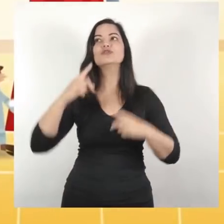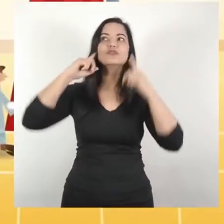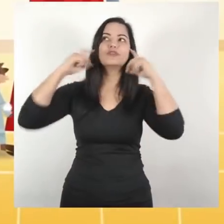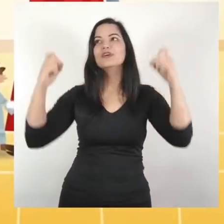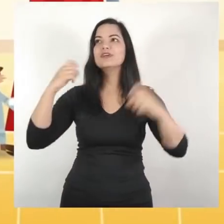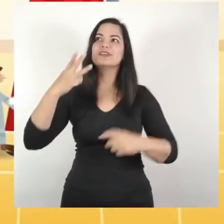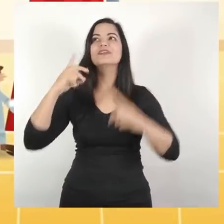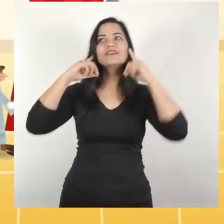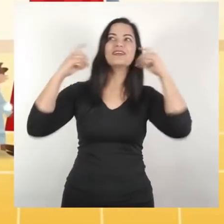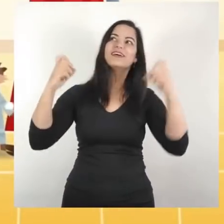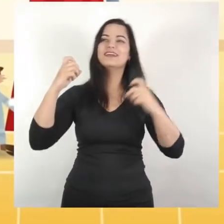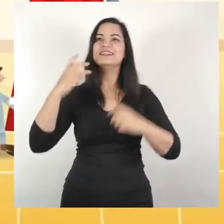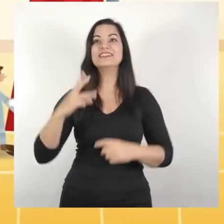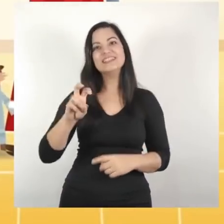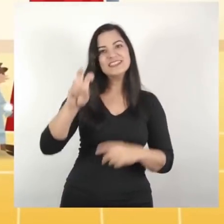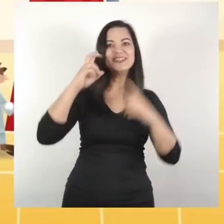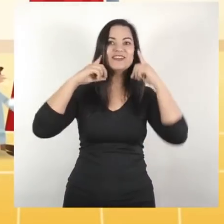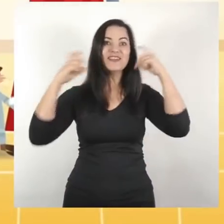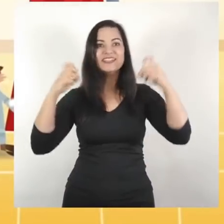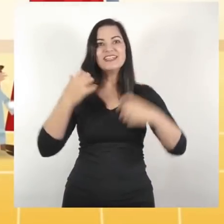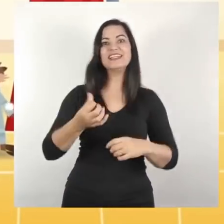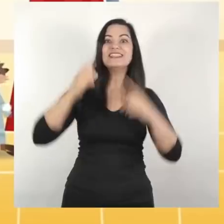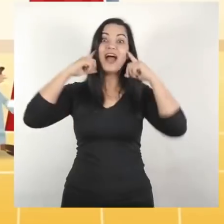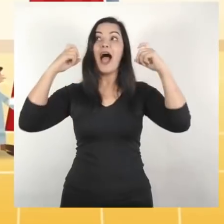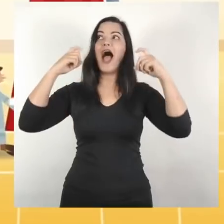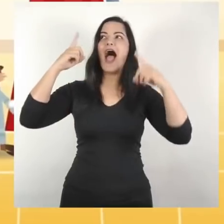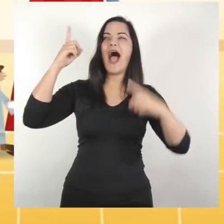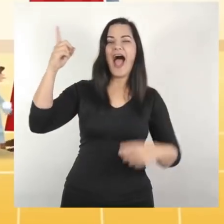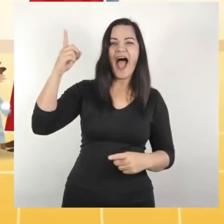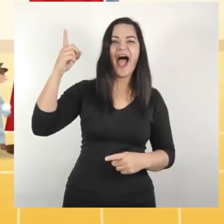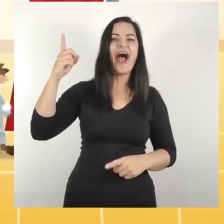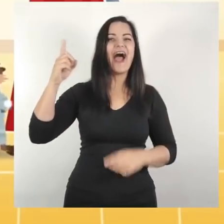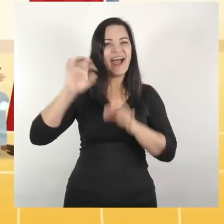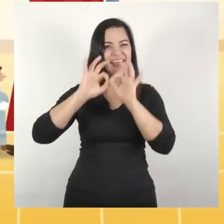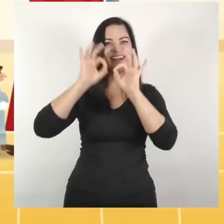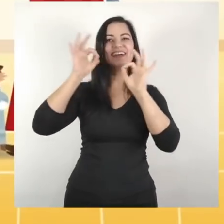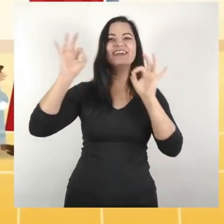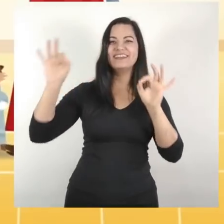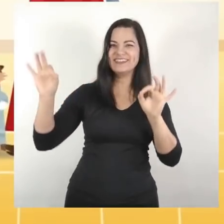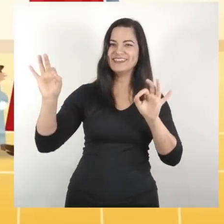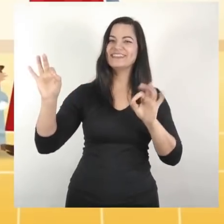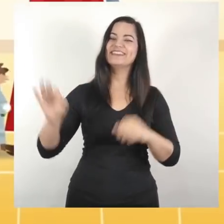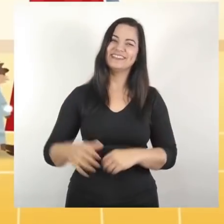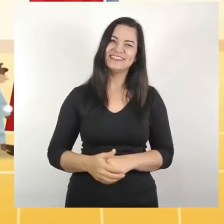Um trovão, dois trovões, três trovões, quatro trovões, cinco trovões, seis.